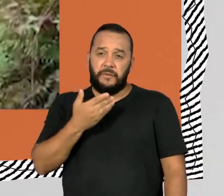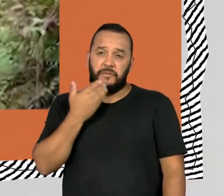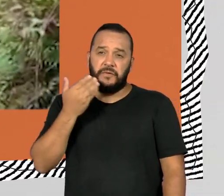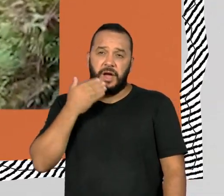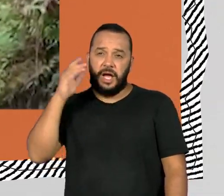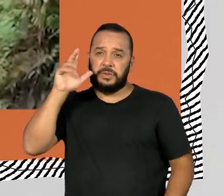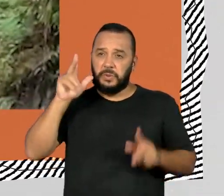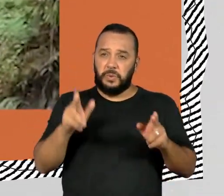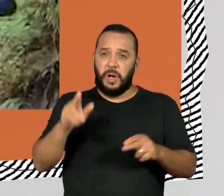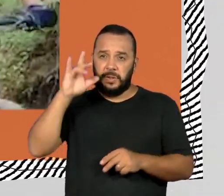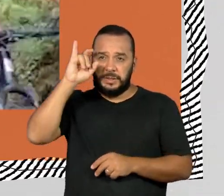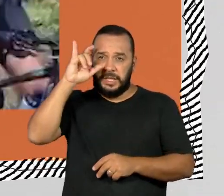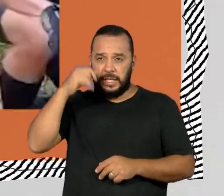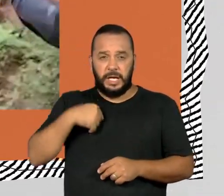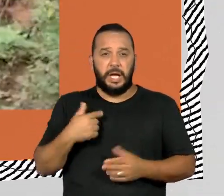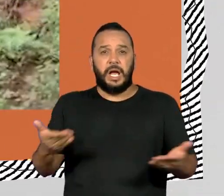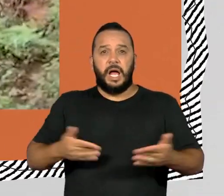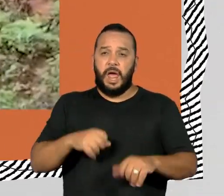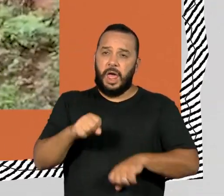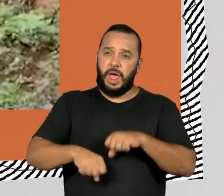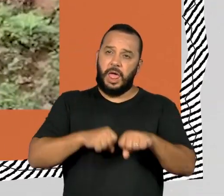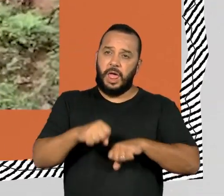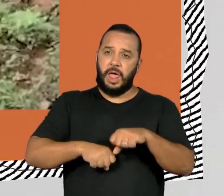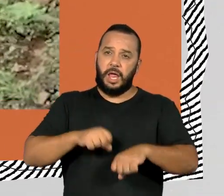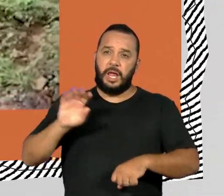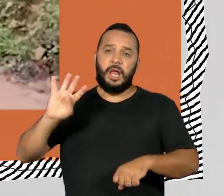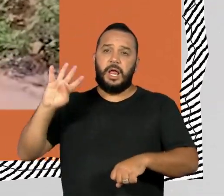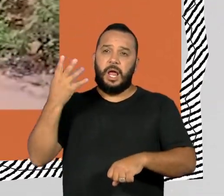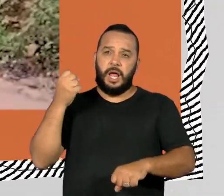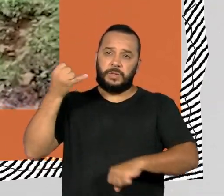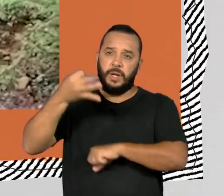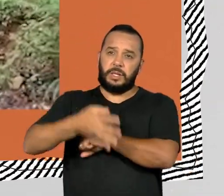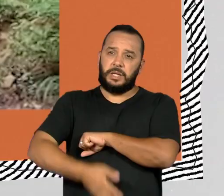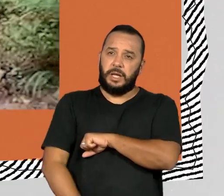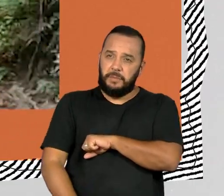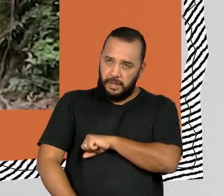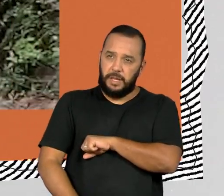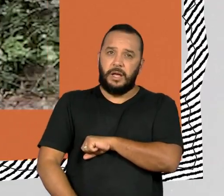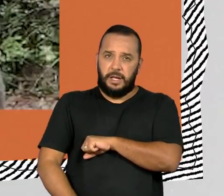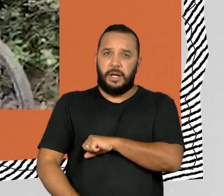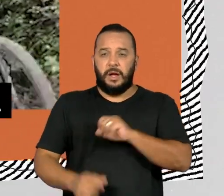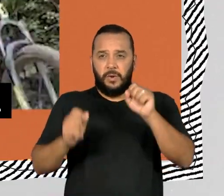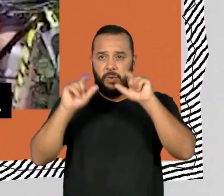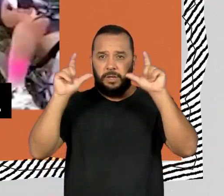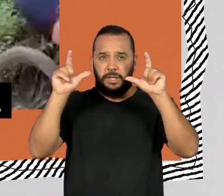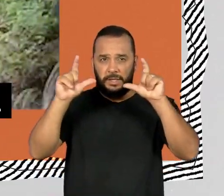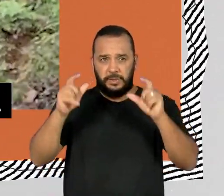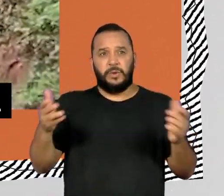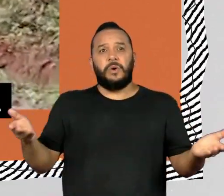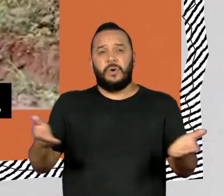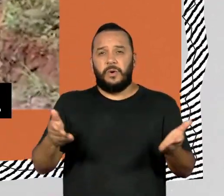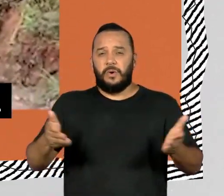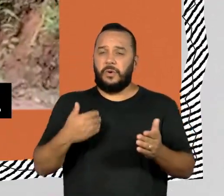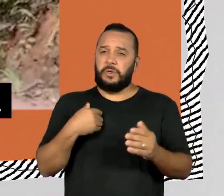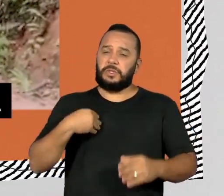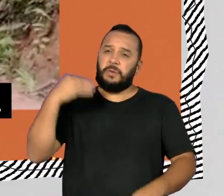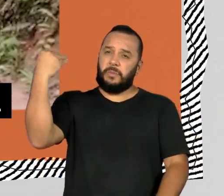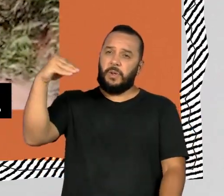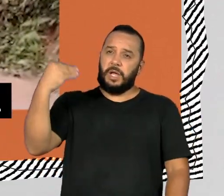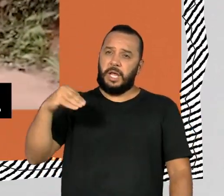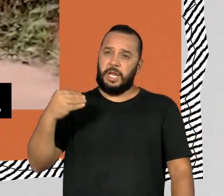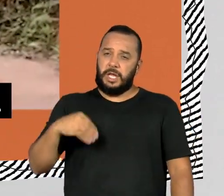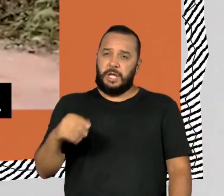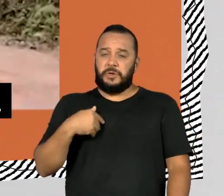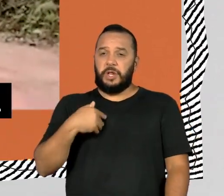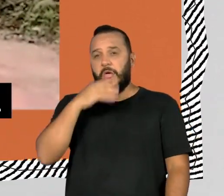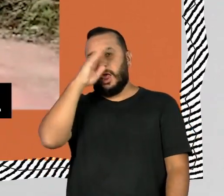Agora tá acordando às 4 da manhã. Agora tá acordando às 4 da manhã. Hoje o blogueirinho deve estar passando